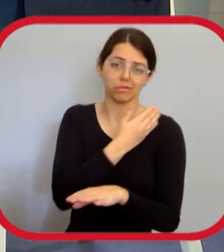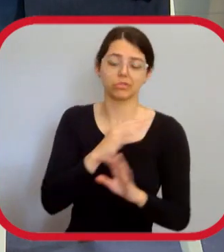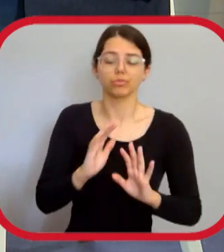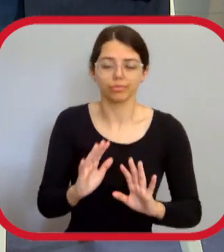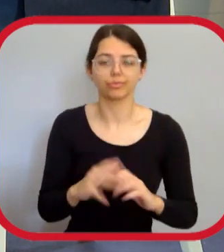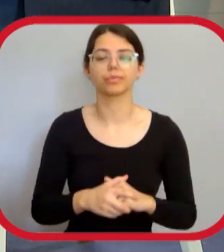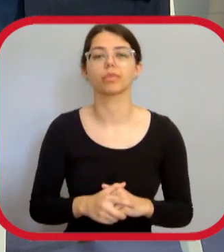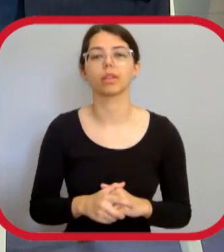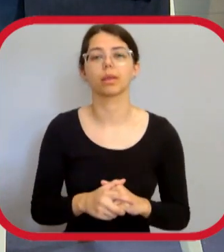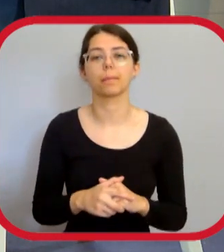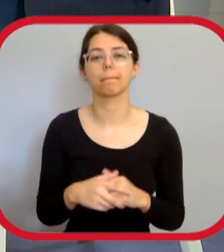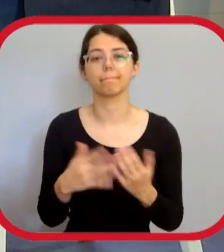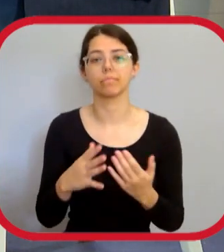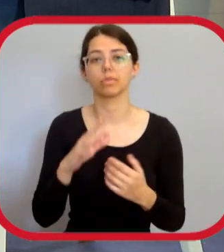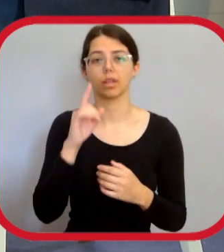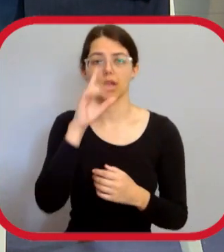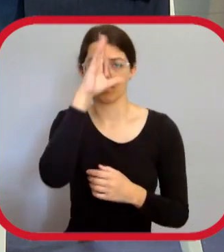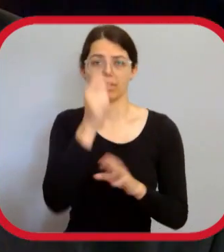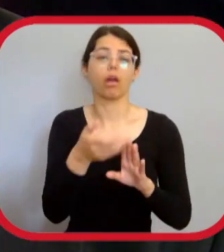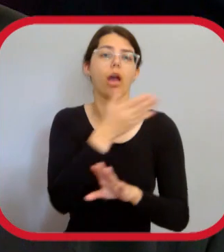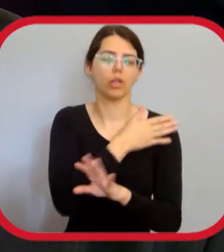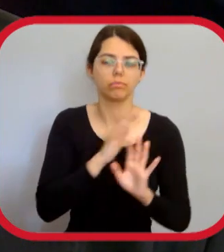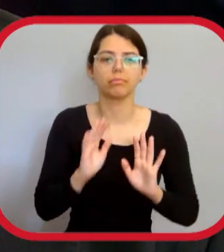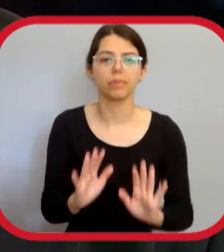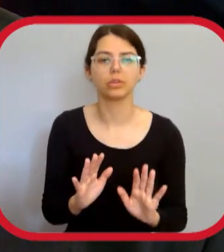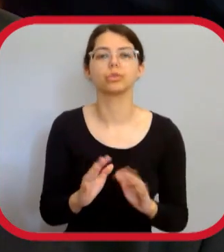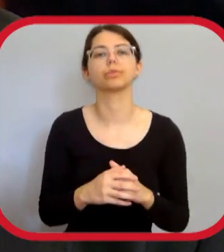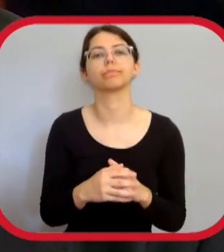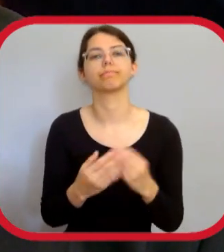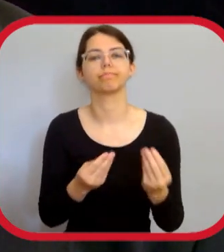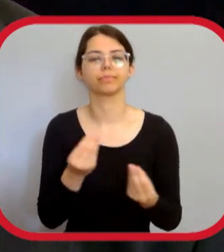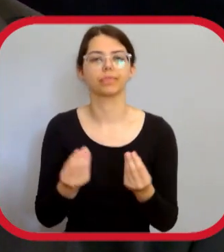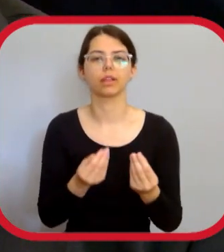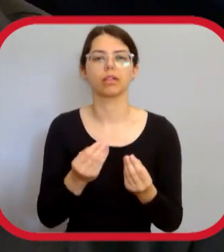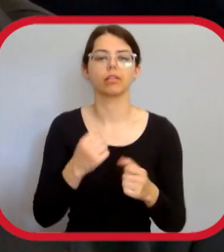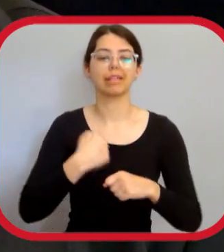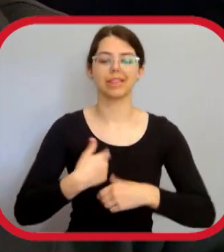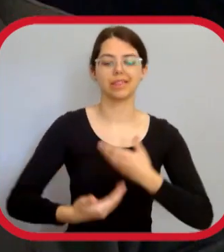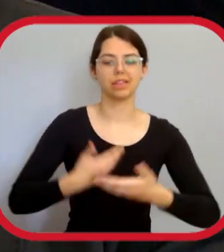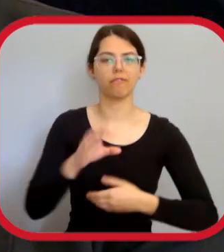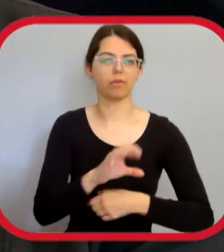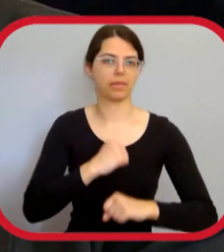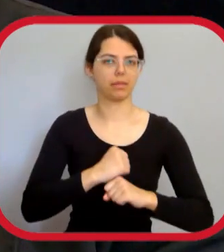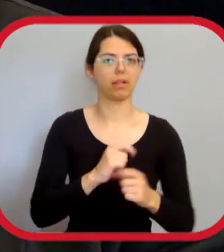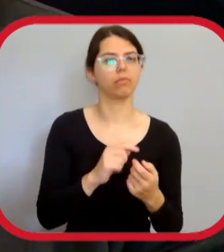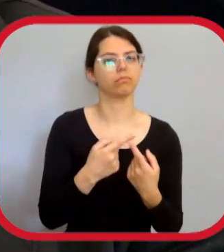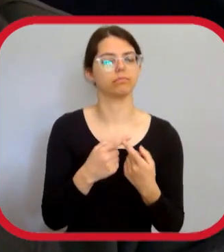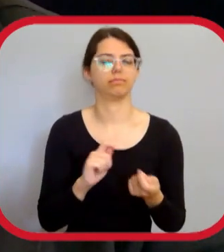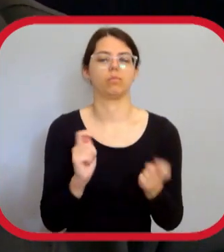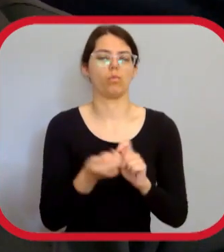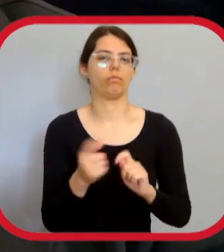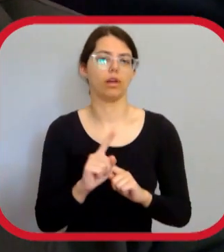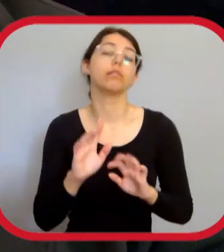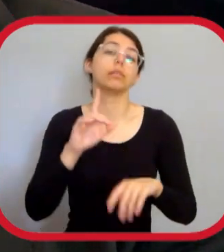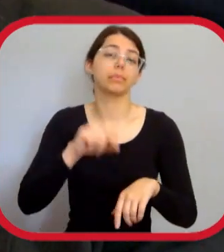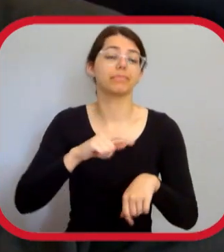já vinham também com propostas anteriores, da ministra anterior, mas eu não creio que houvesse uma alteração da dinâmica.